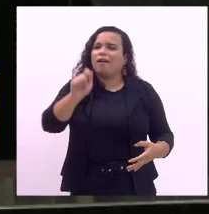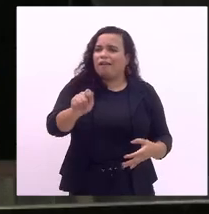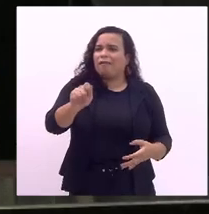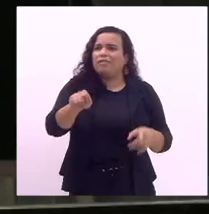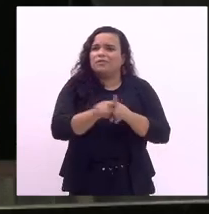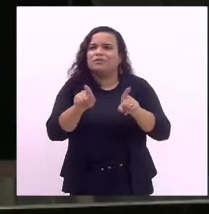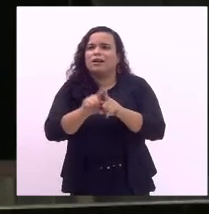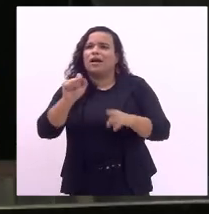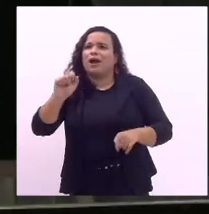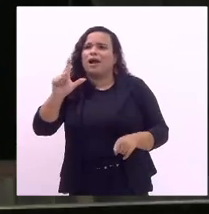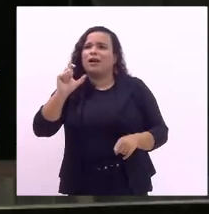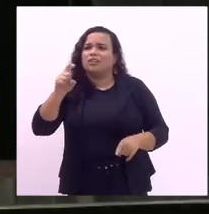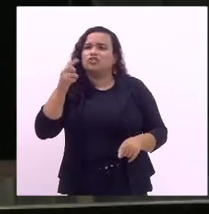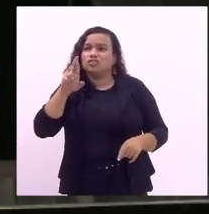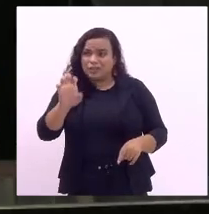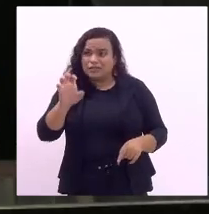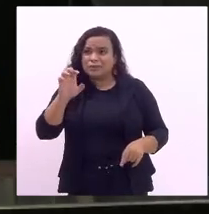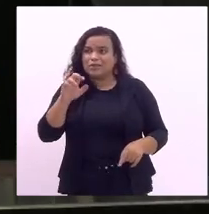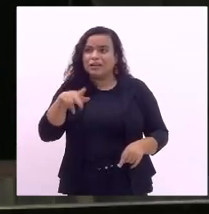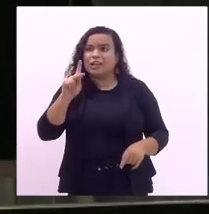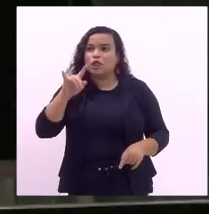deputado Alexandre Knoploch,